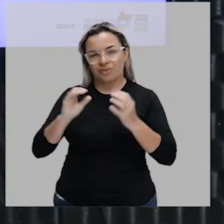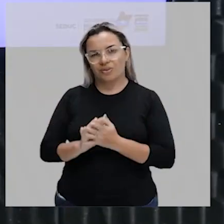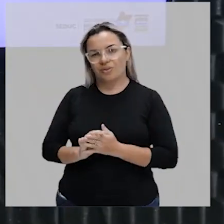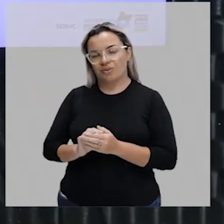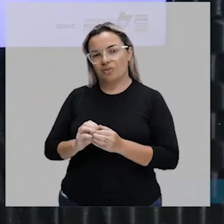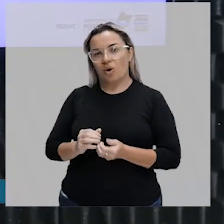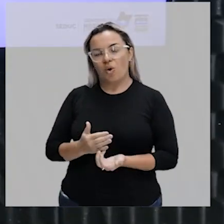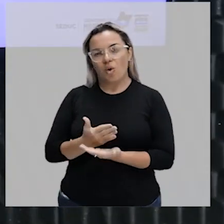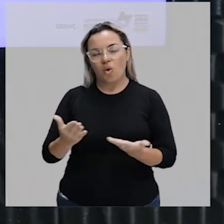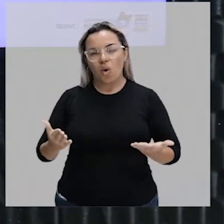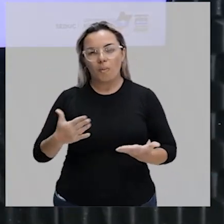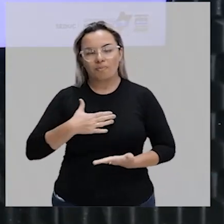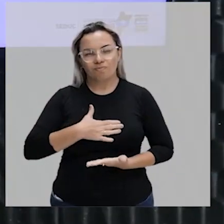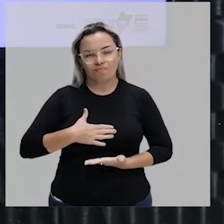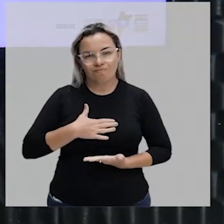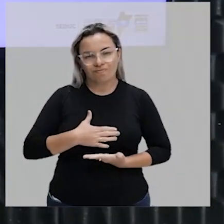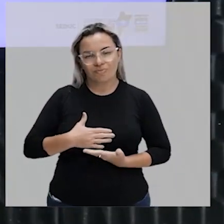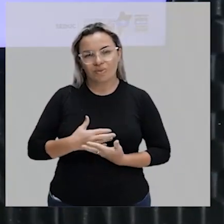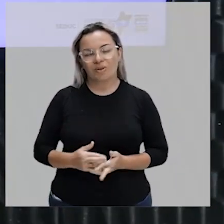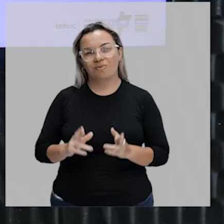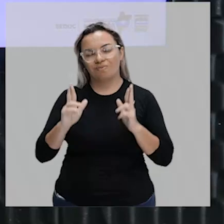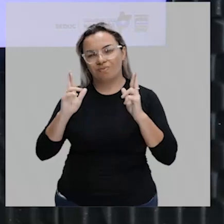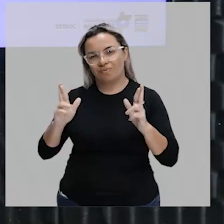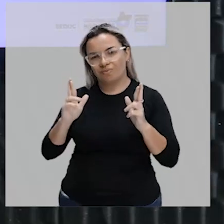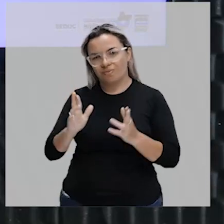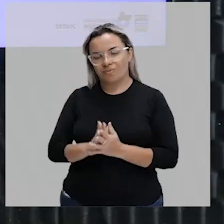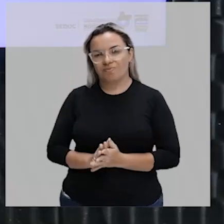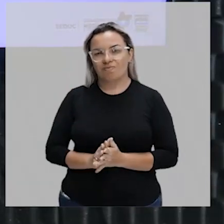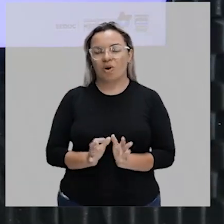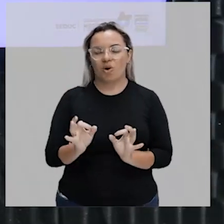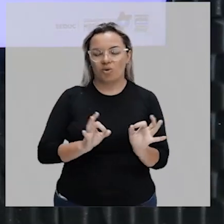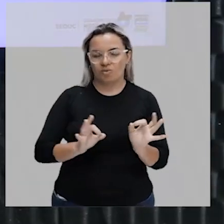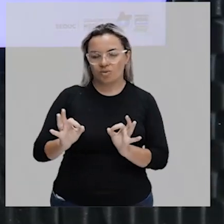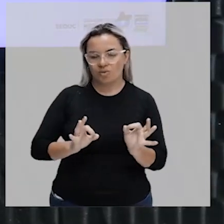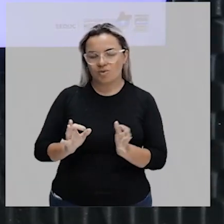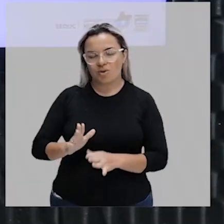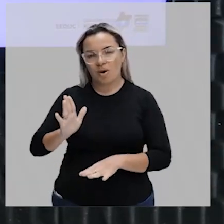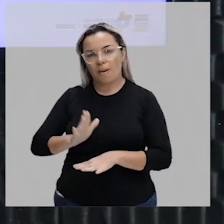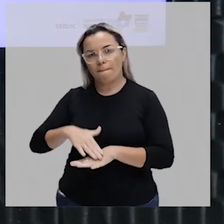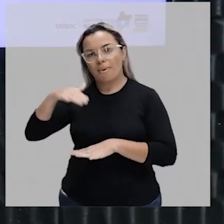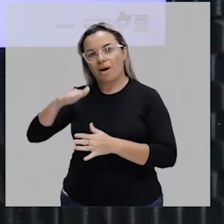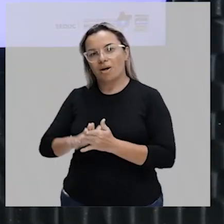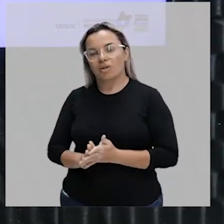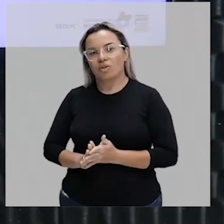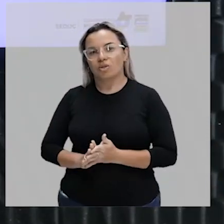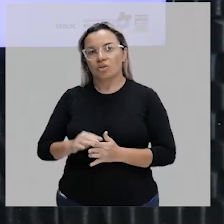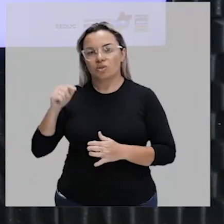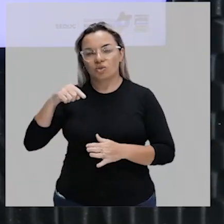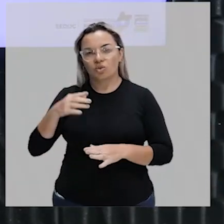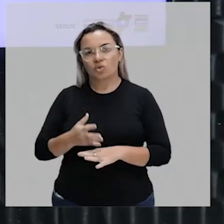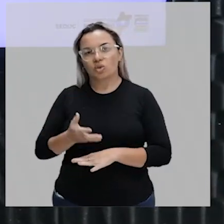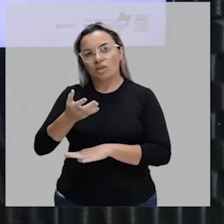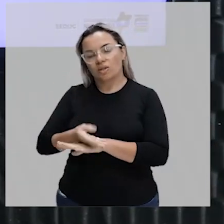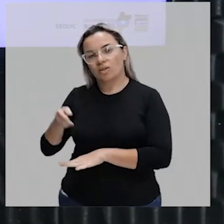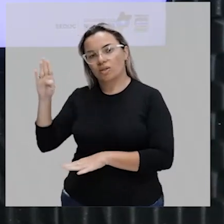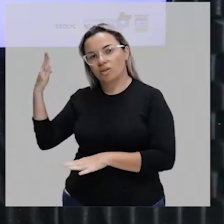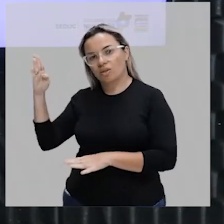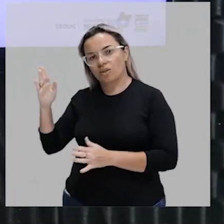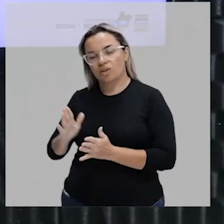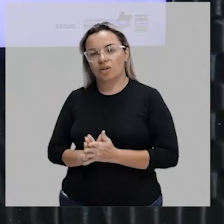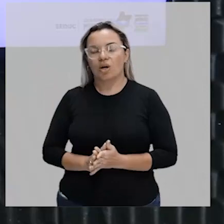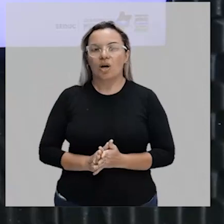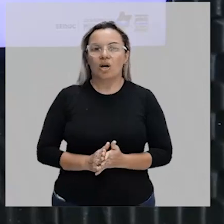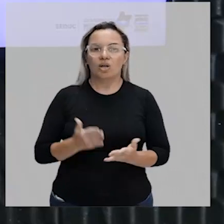pessoal, como é que vocês estão? Espero que vocês estejam agora prontos para mais uma aula de biologia. Nós vamos estudar agora um assunto